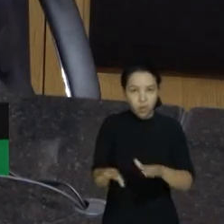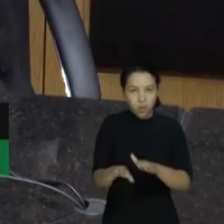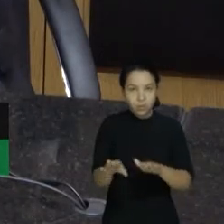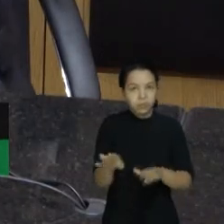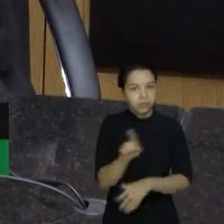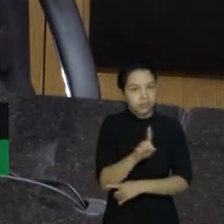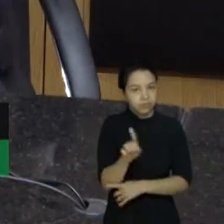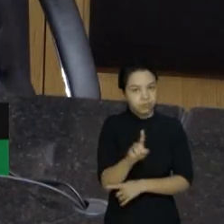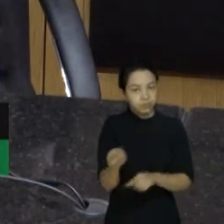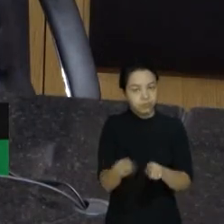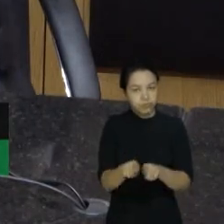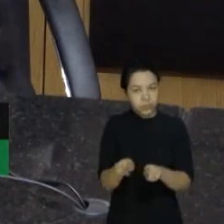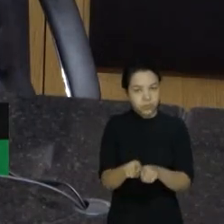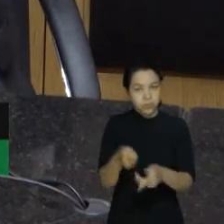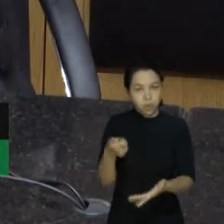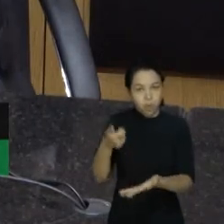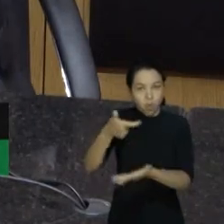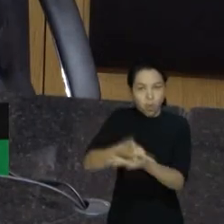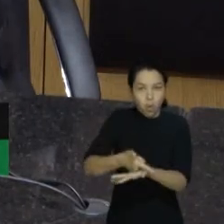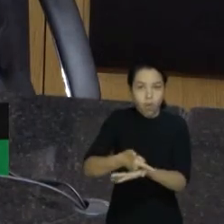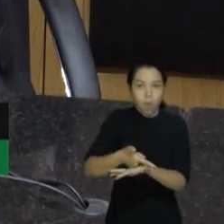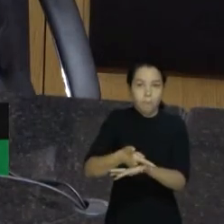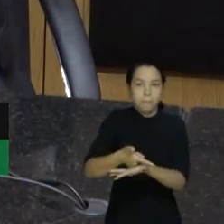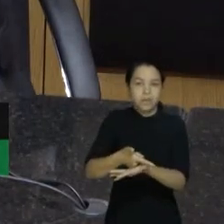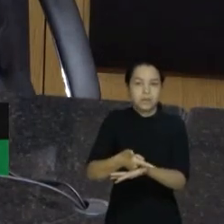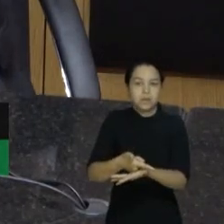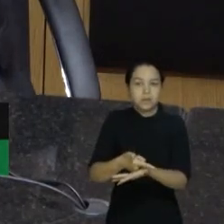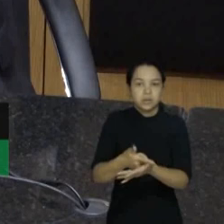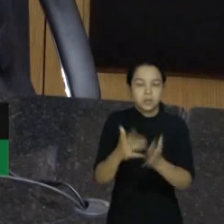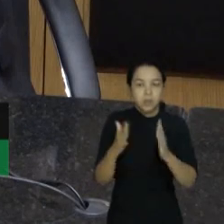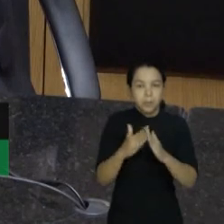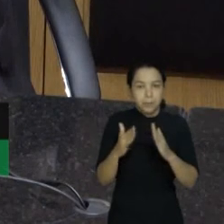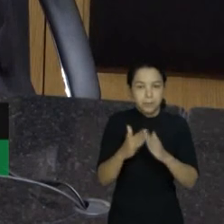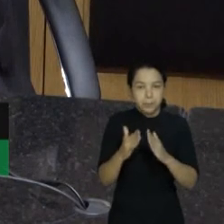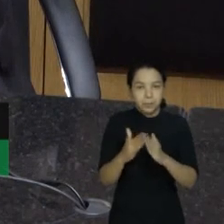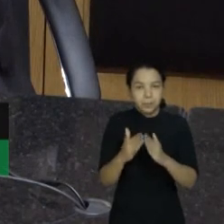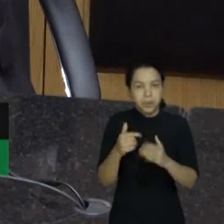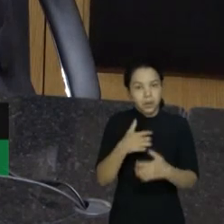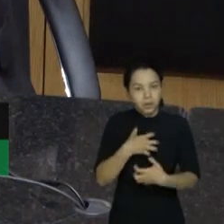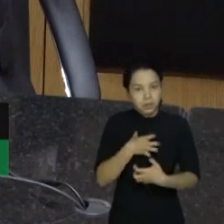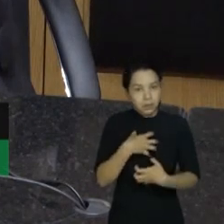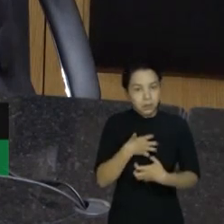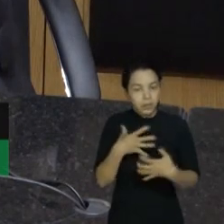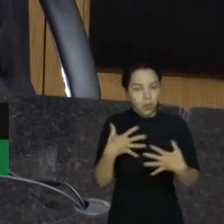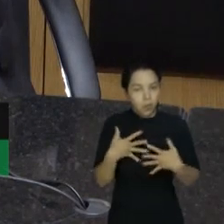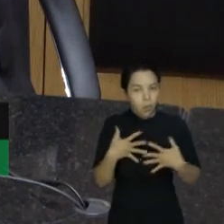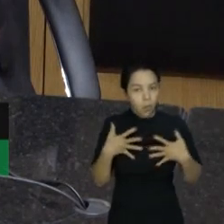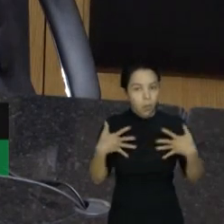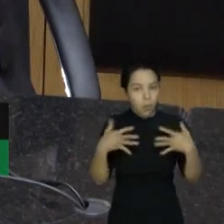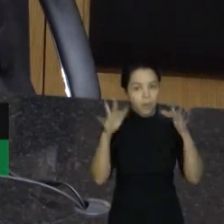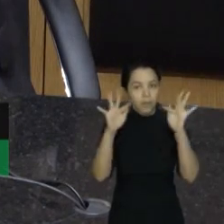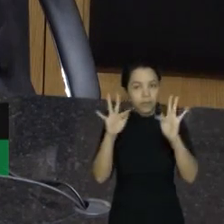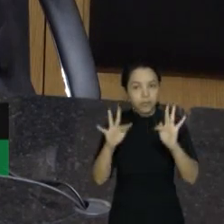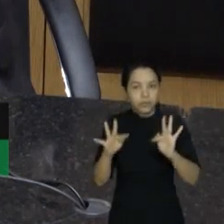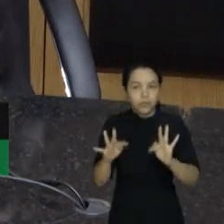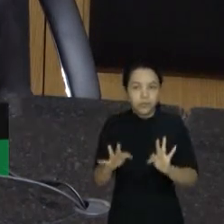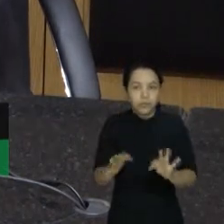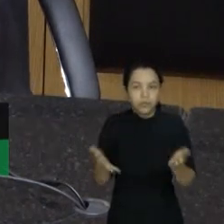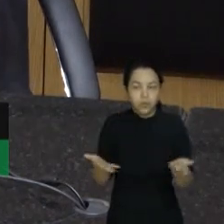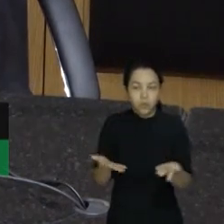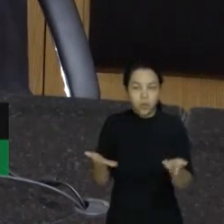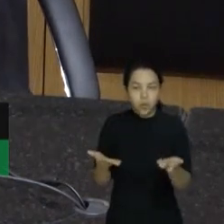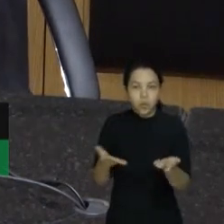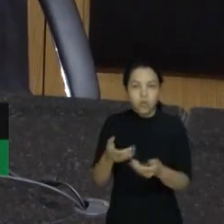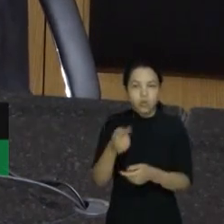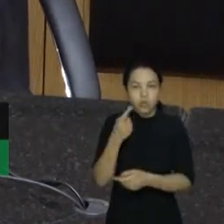que adquire um imóvel. E eu me sinto profundamente honrado e feliz em poder acompanhar